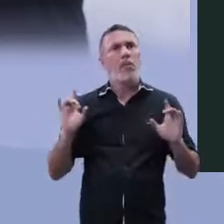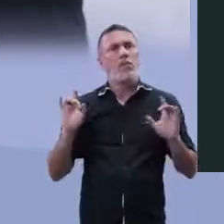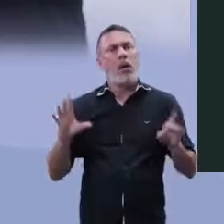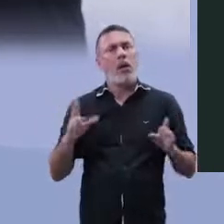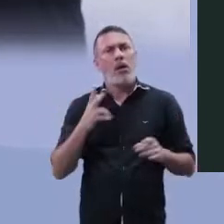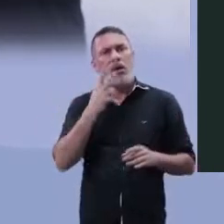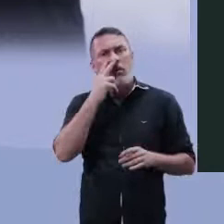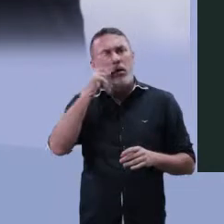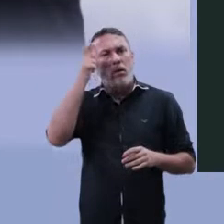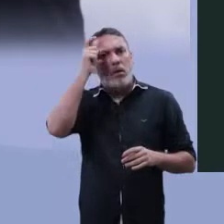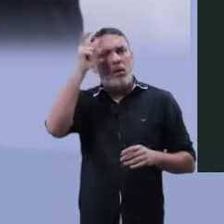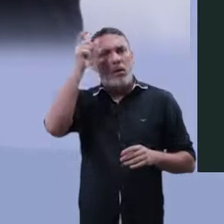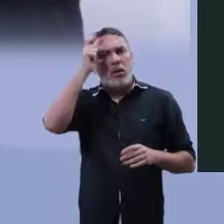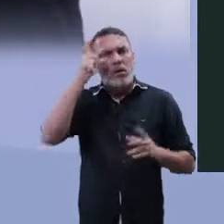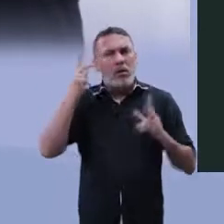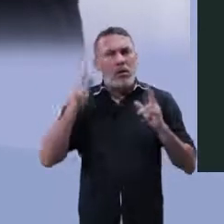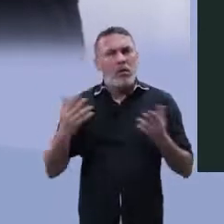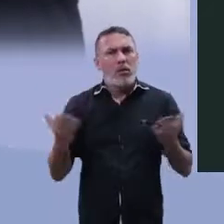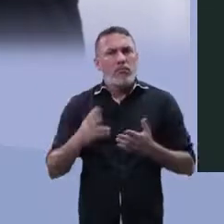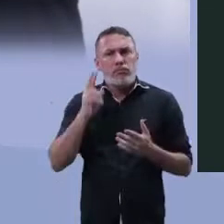interessante a colocação dele justamente